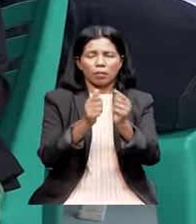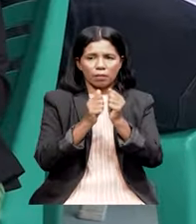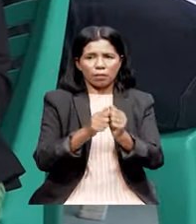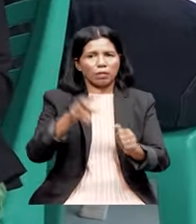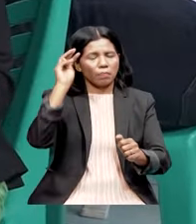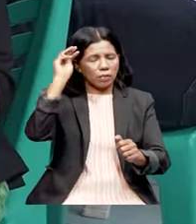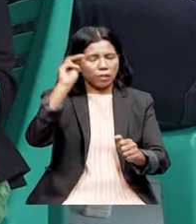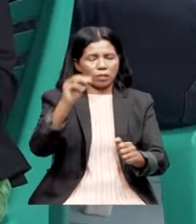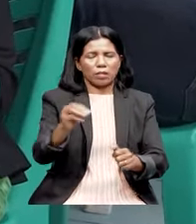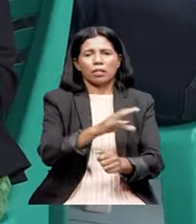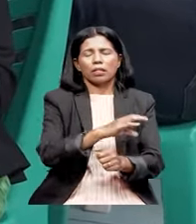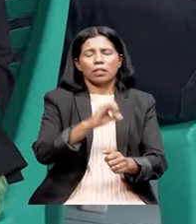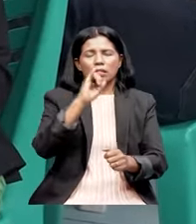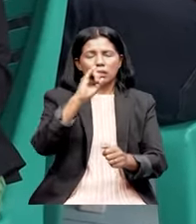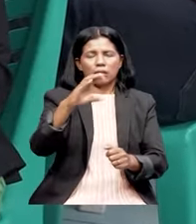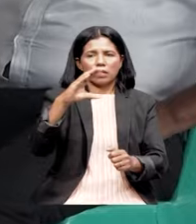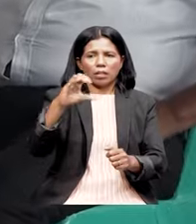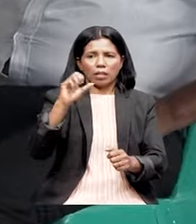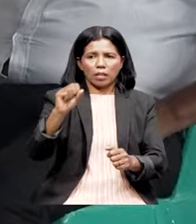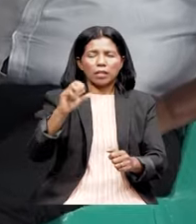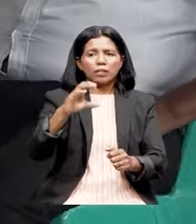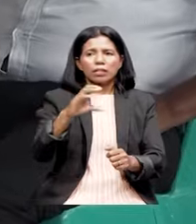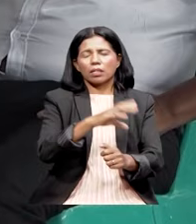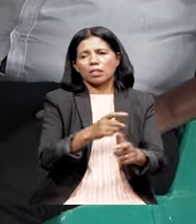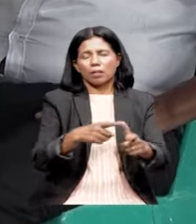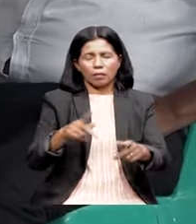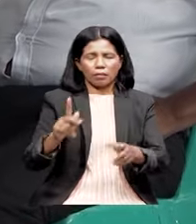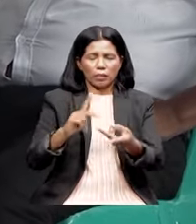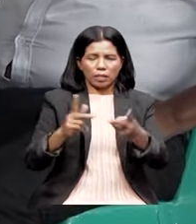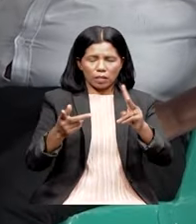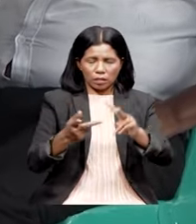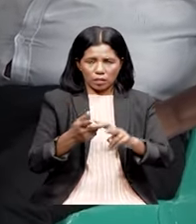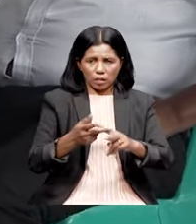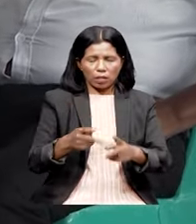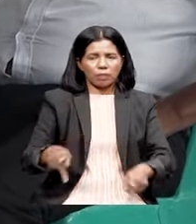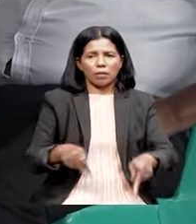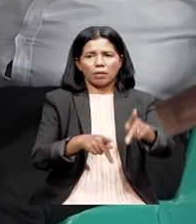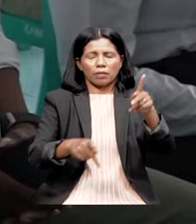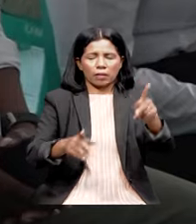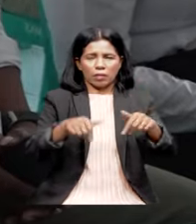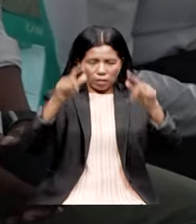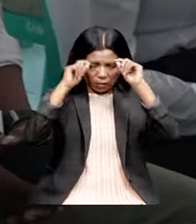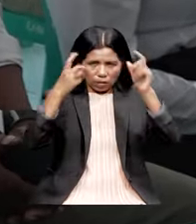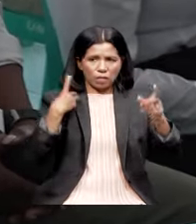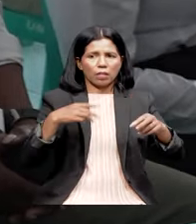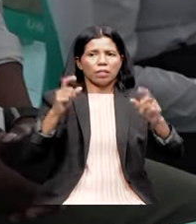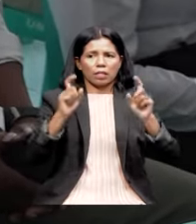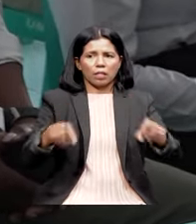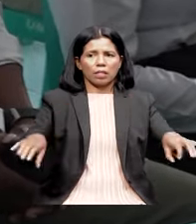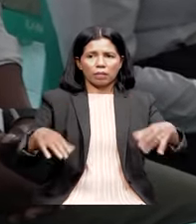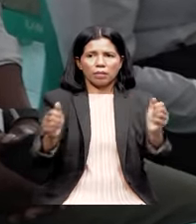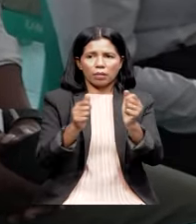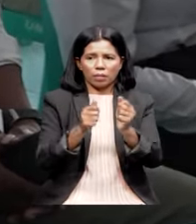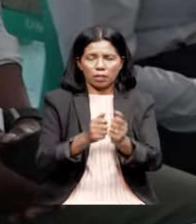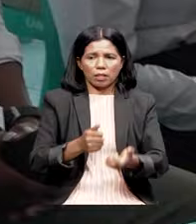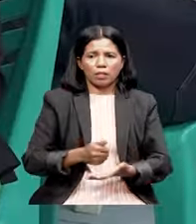Ministério do Ensino Superior, anessa parceiro da Universidade Pública no privado seria Timor e tal tem que e a linha coordenação de direito no apoio mais